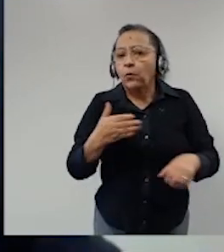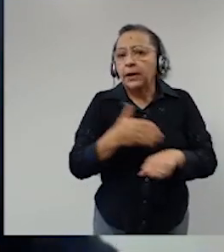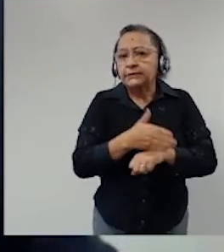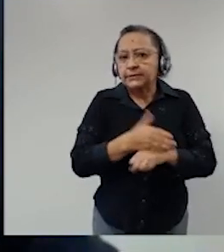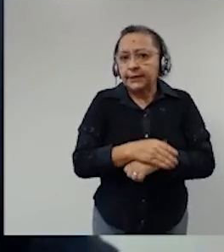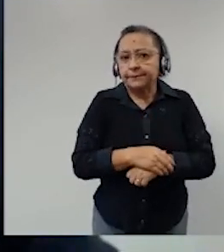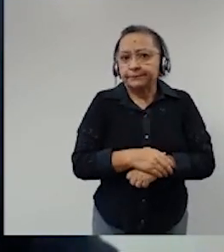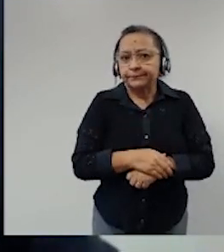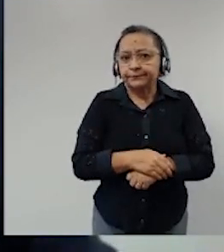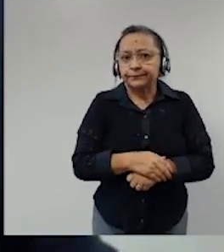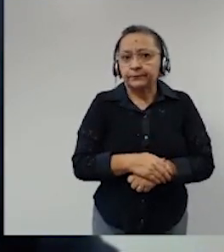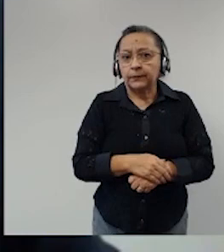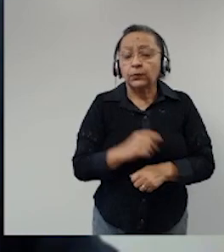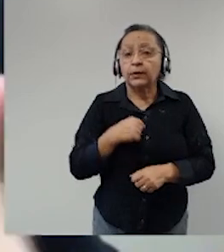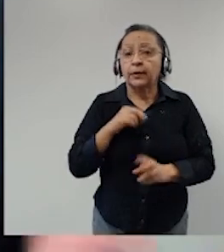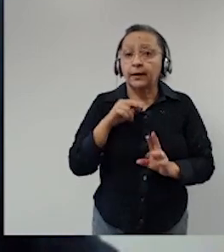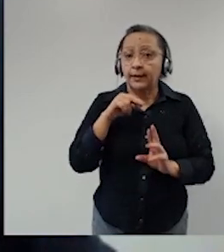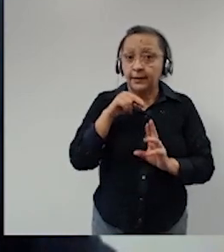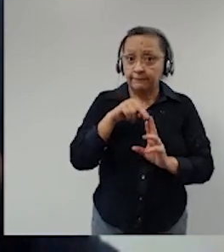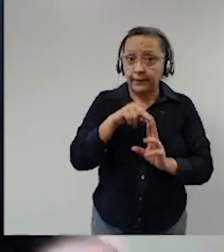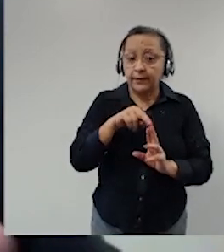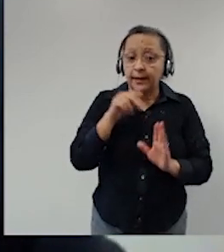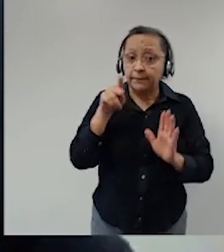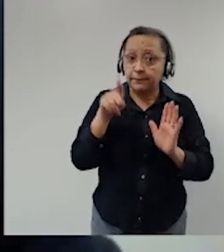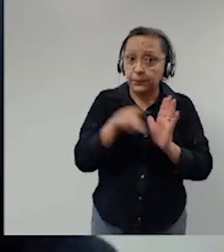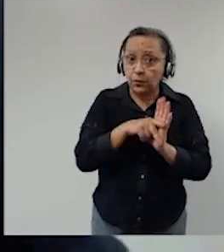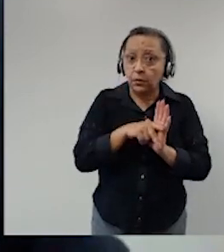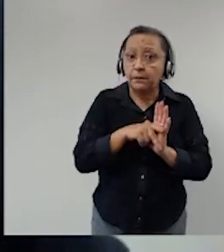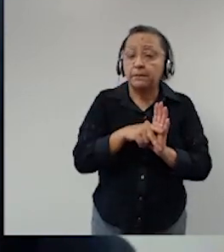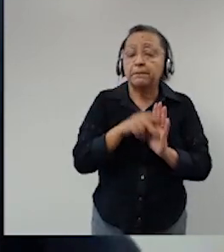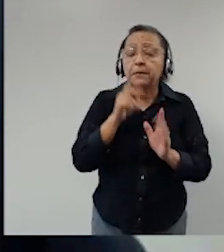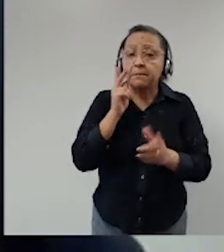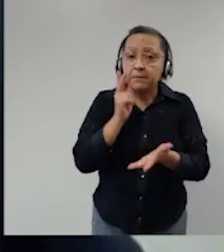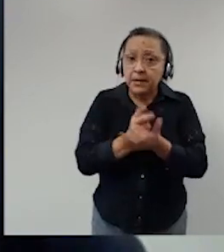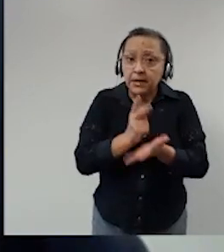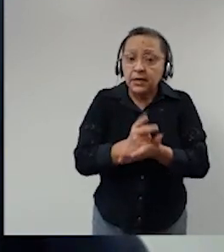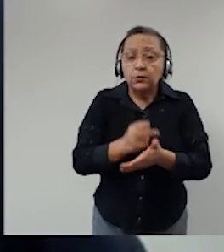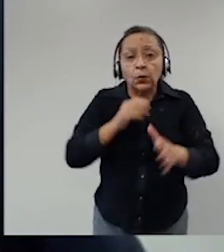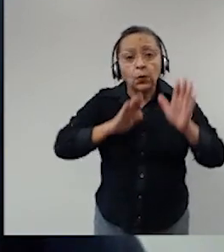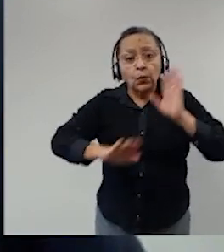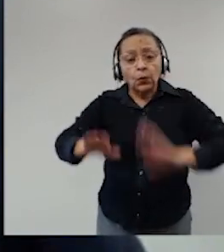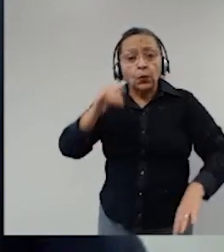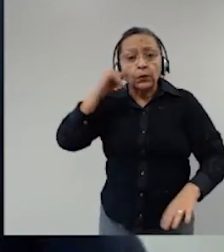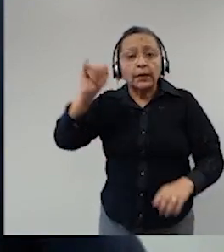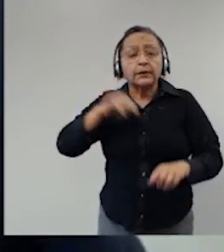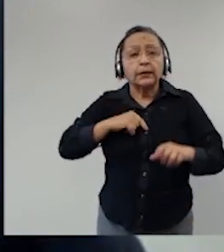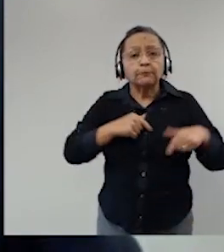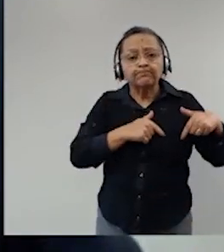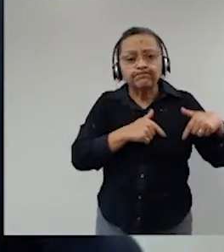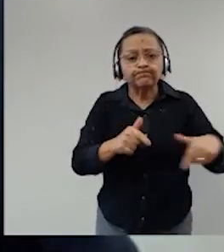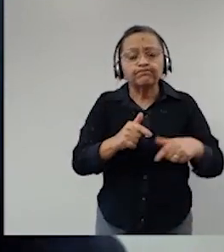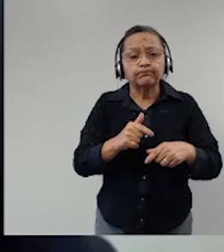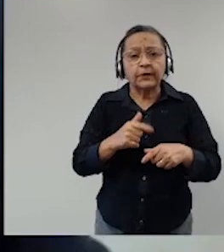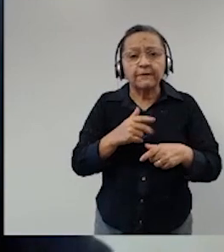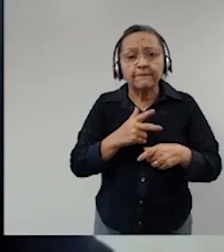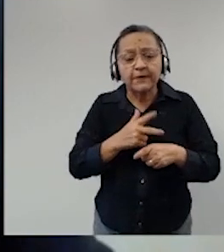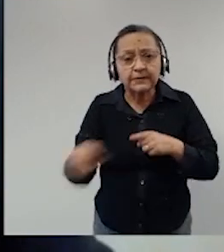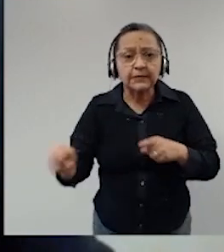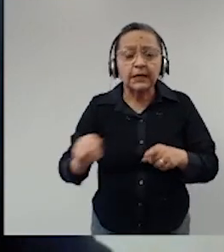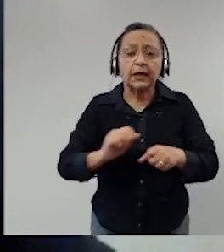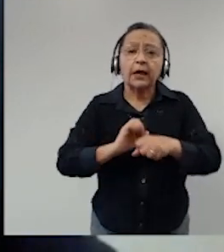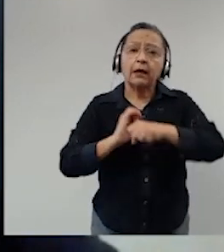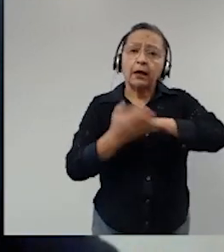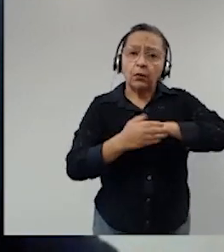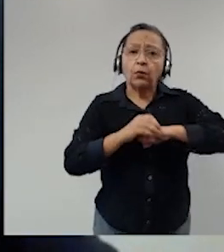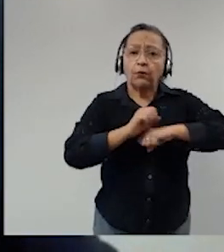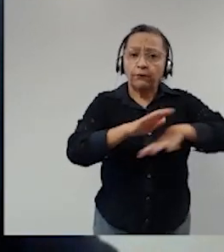em tempos de pandemia, no que se refere à própria prevenção e enfrentamento do Covid-19, a perspectiva do controle social